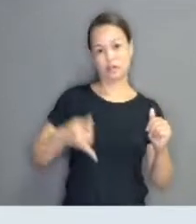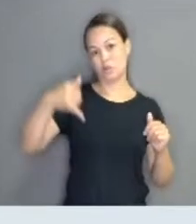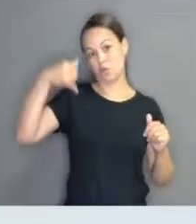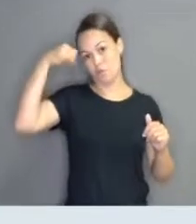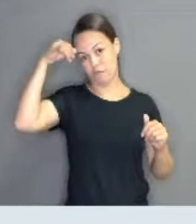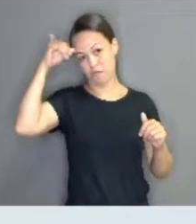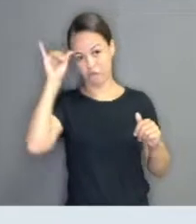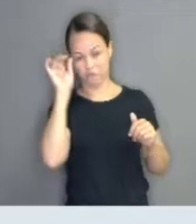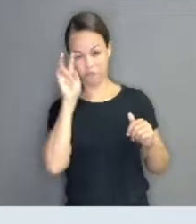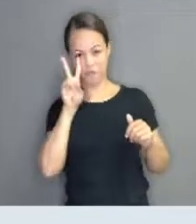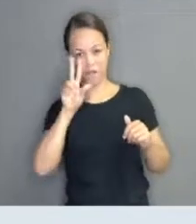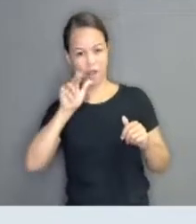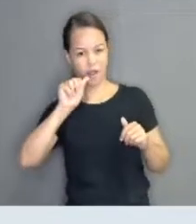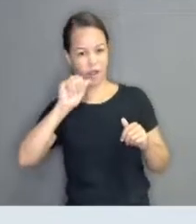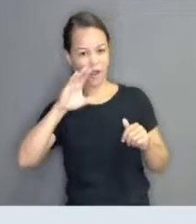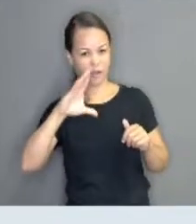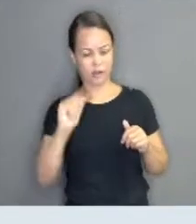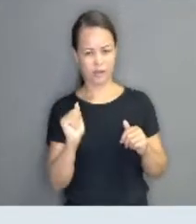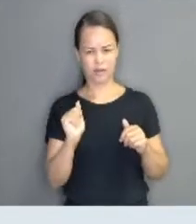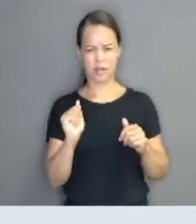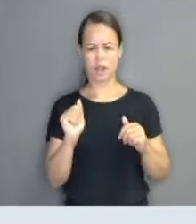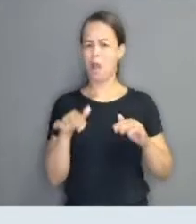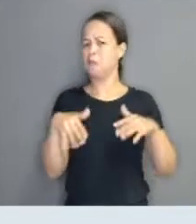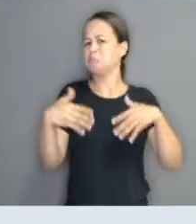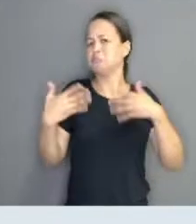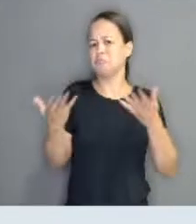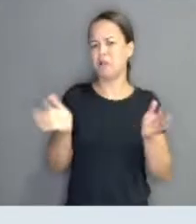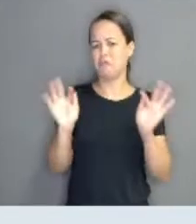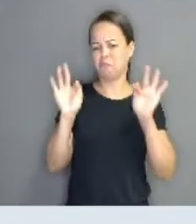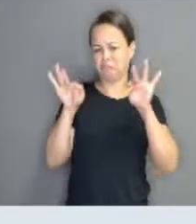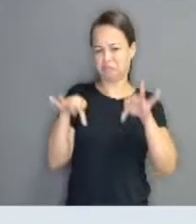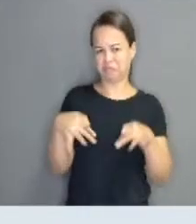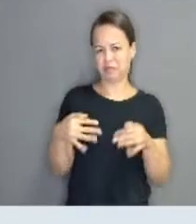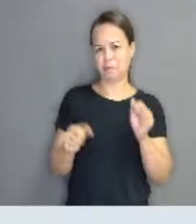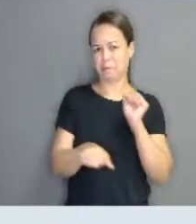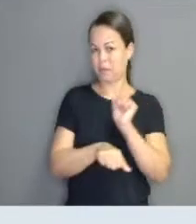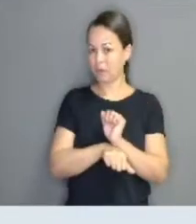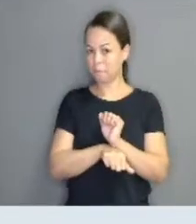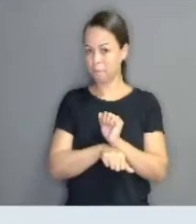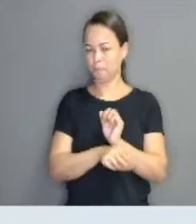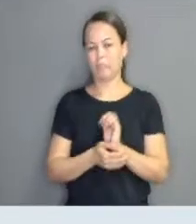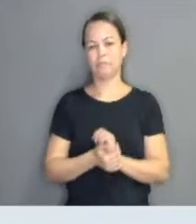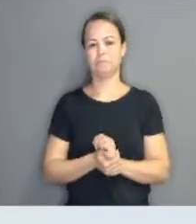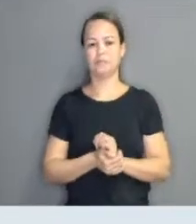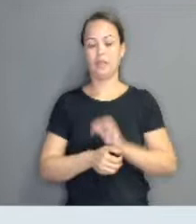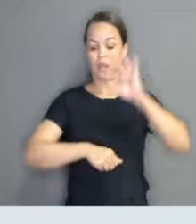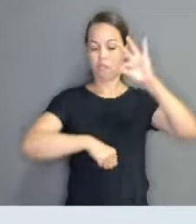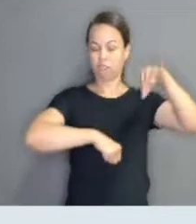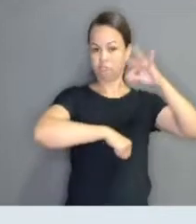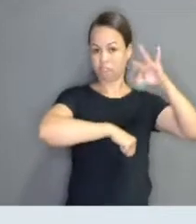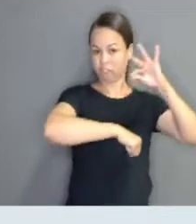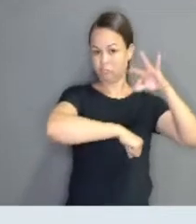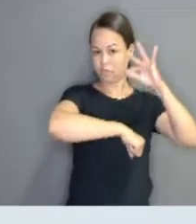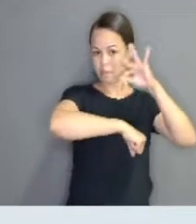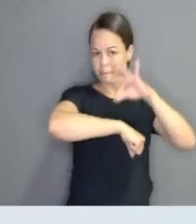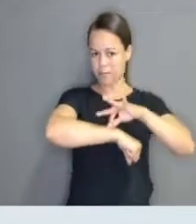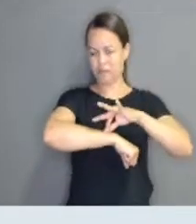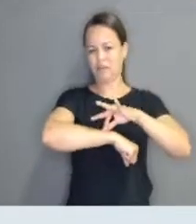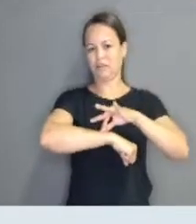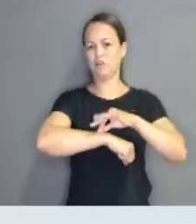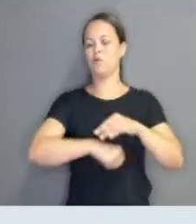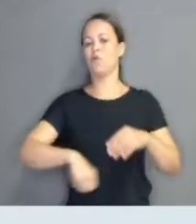alguém tá afim de parar a abelha rimou com